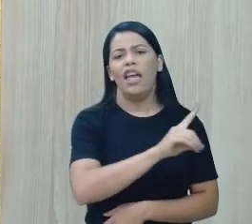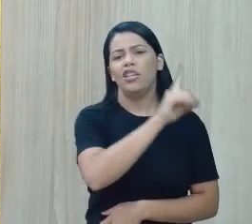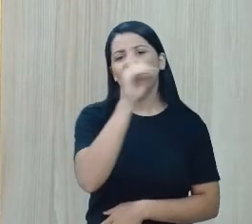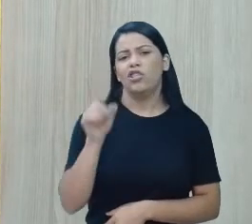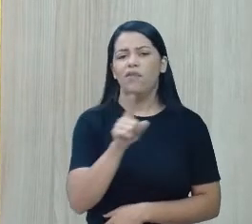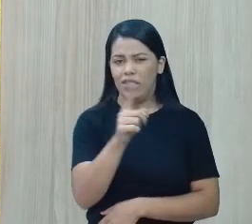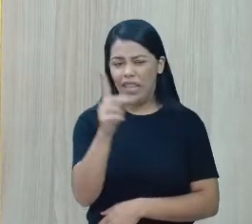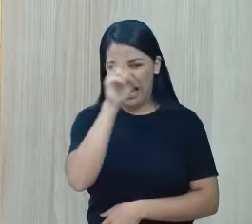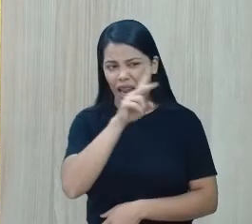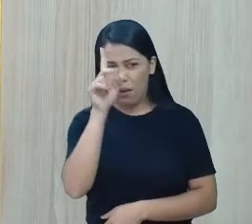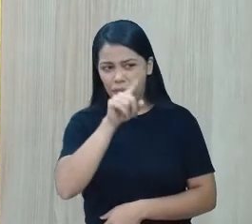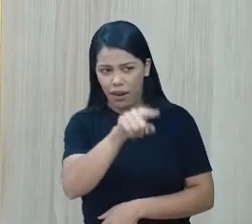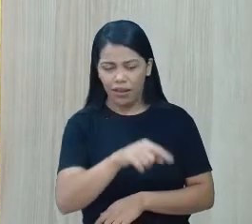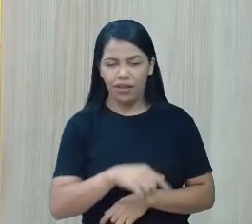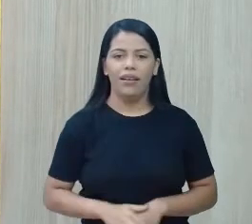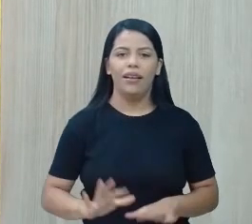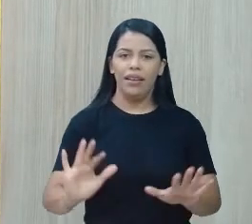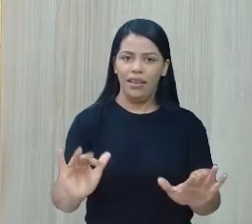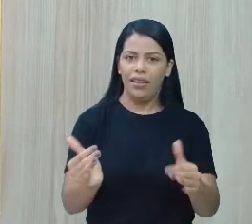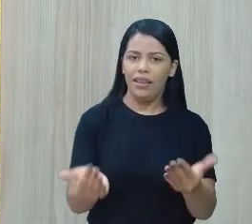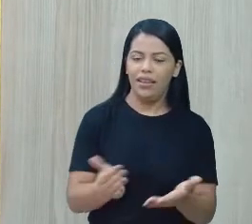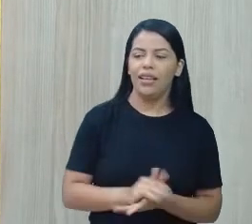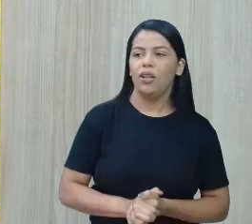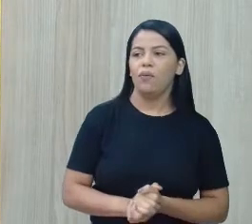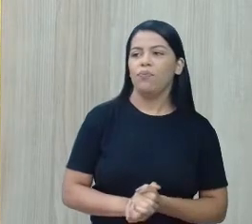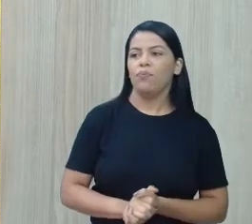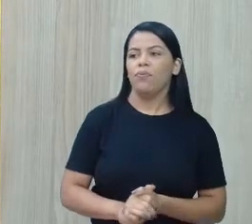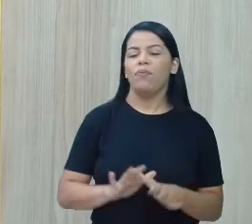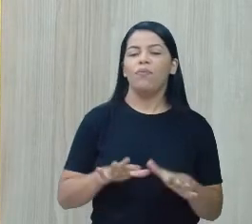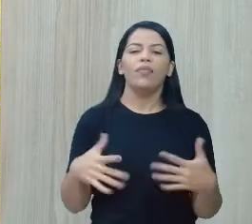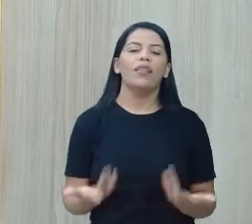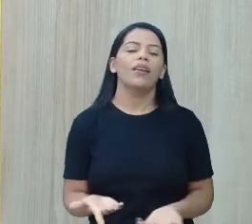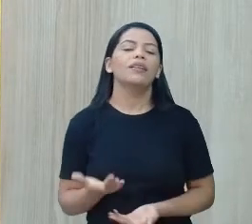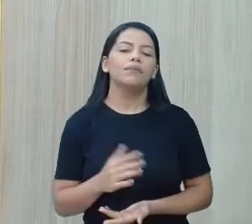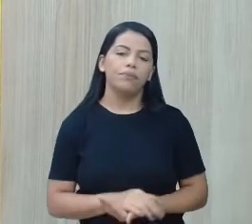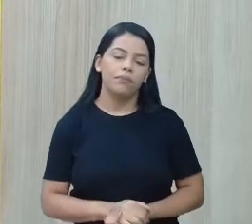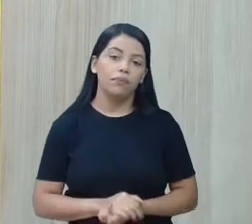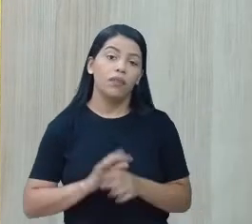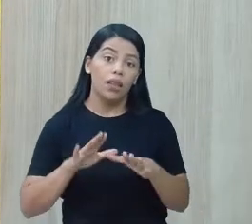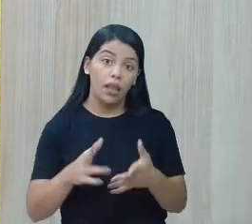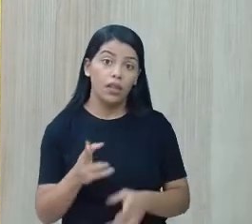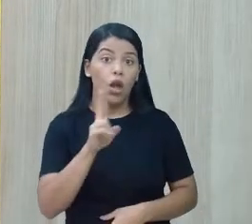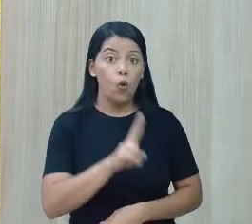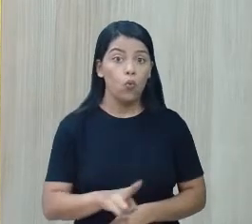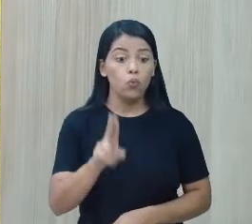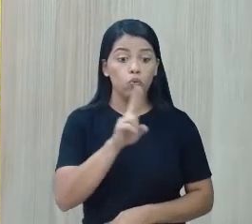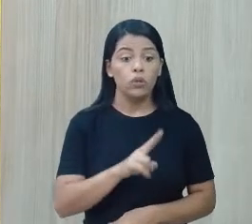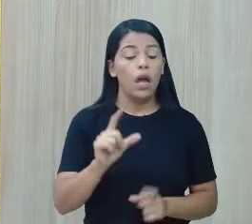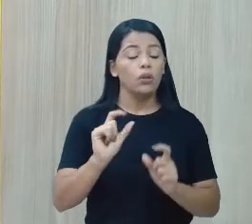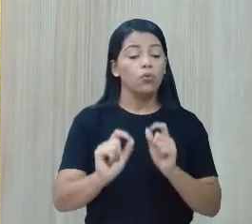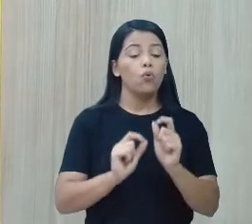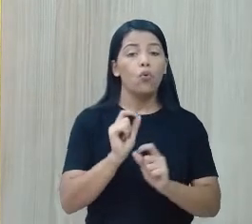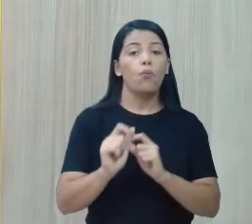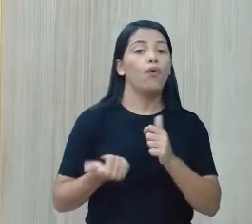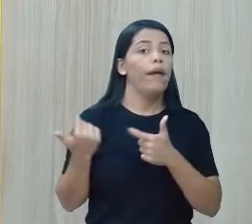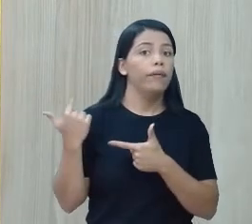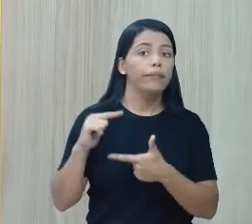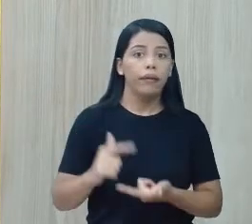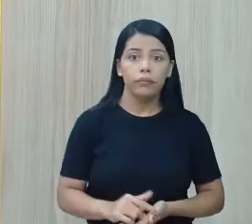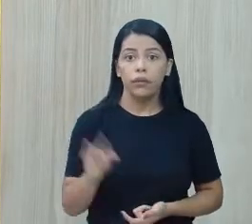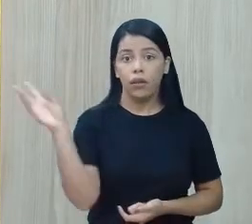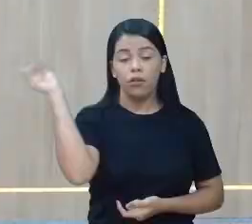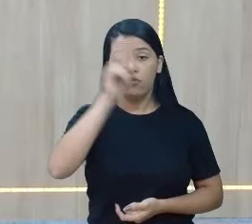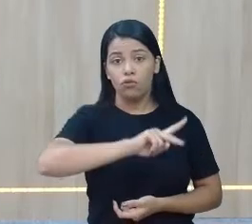tô ligado. Então eu guardo, viu? Hoje as cartas servem como fonte histórica. Mas os pais deles com